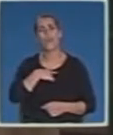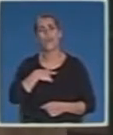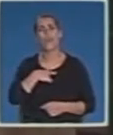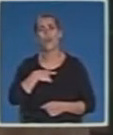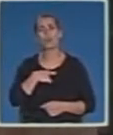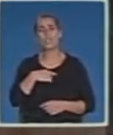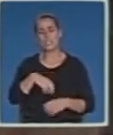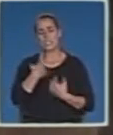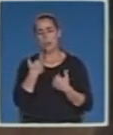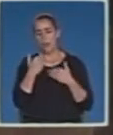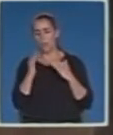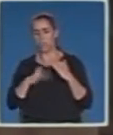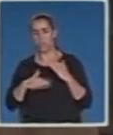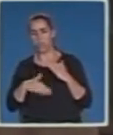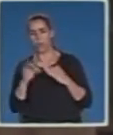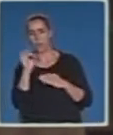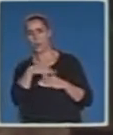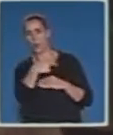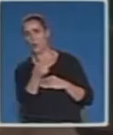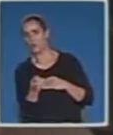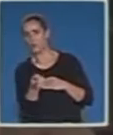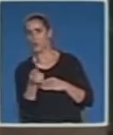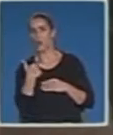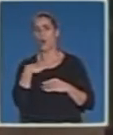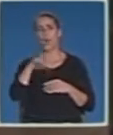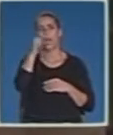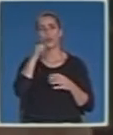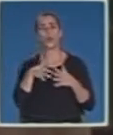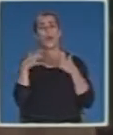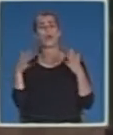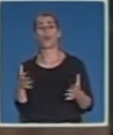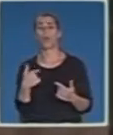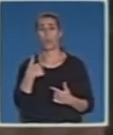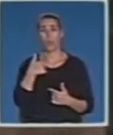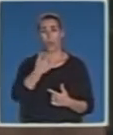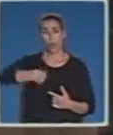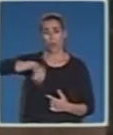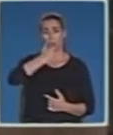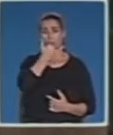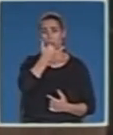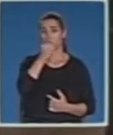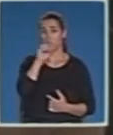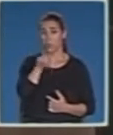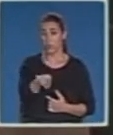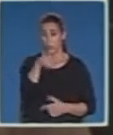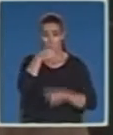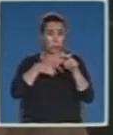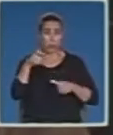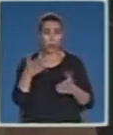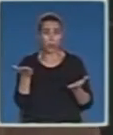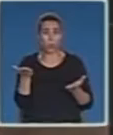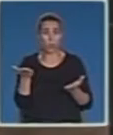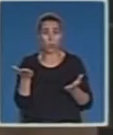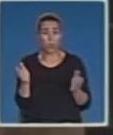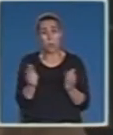de inferioridade, de querermos ter aqui nos Açores uma espécie de um país grande. Nós somos apenas menos de 250 mil habitantes, temos a dimensão